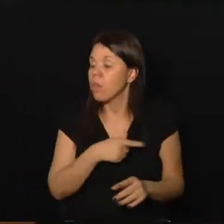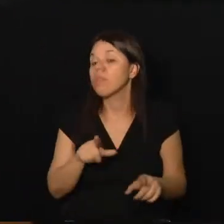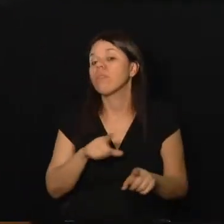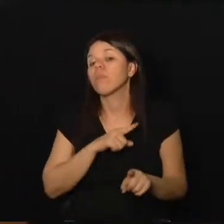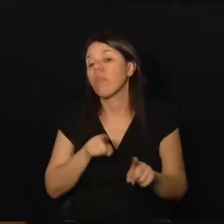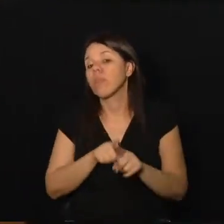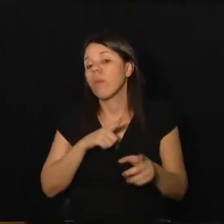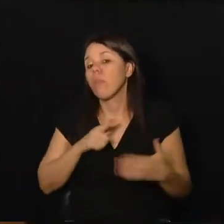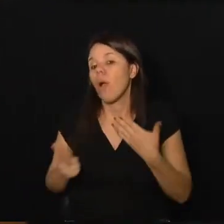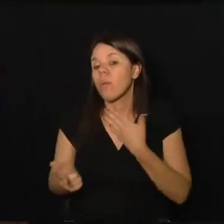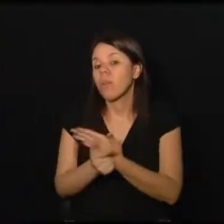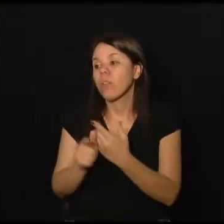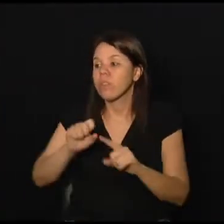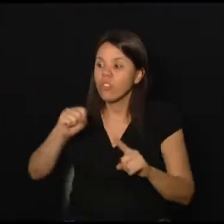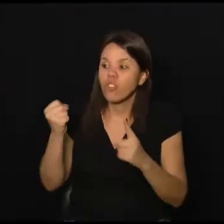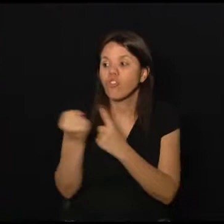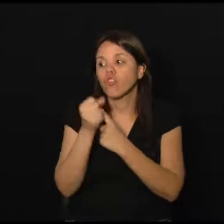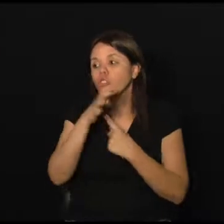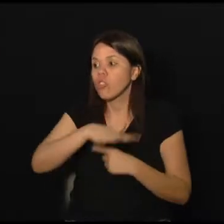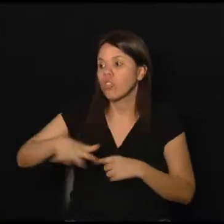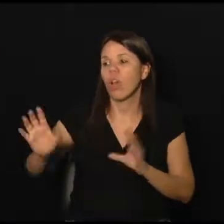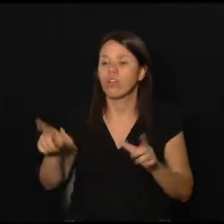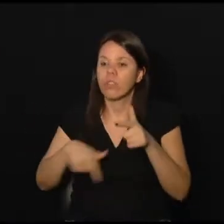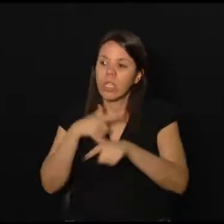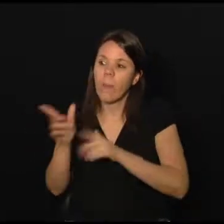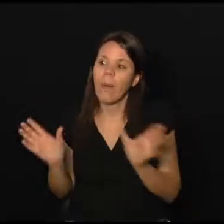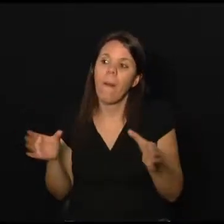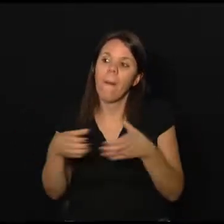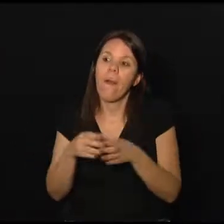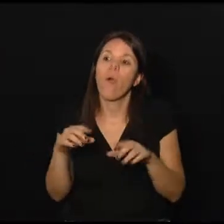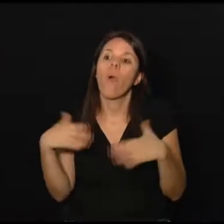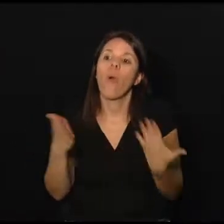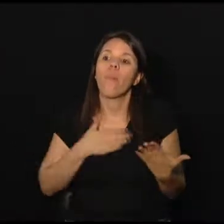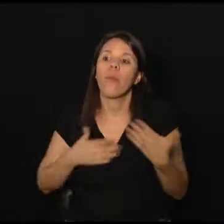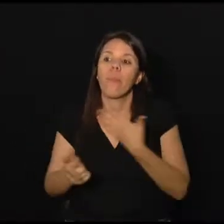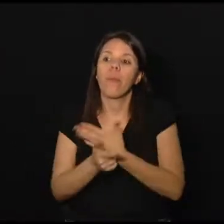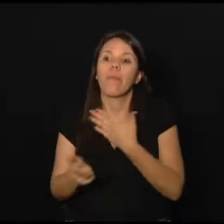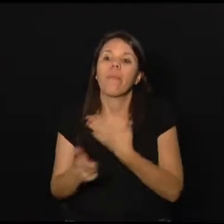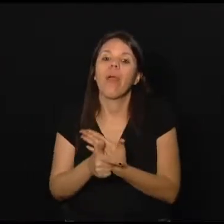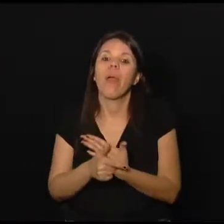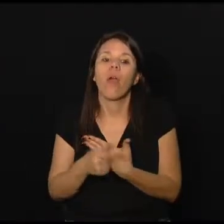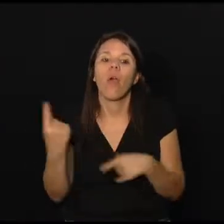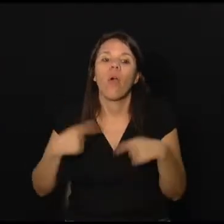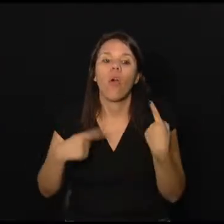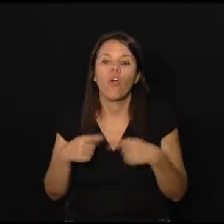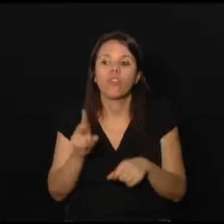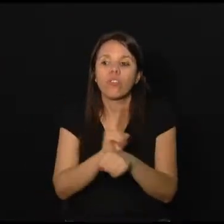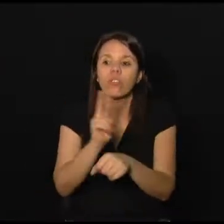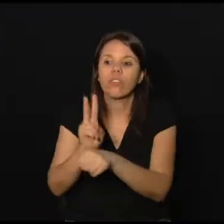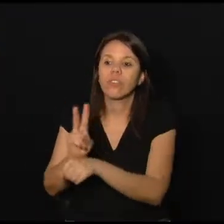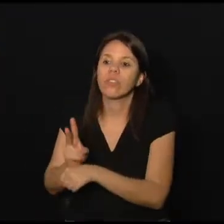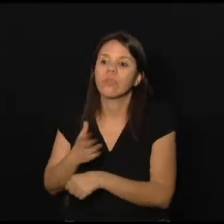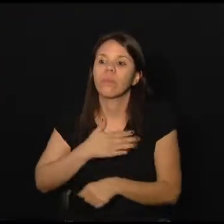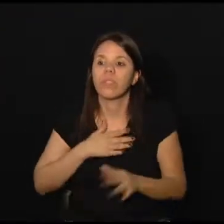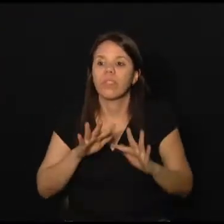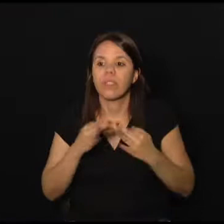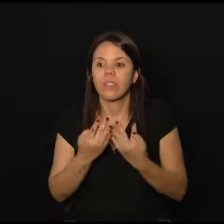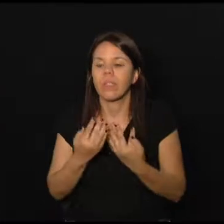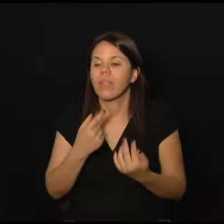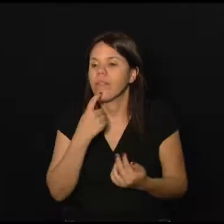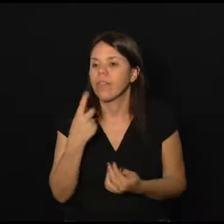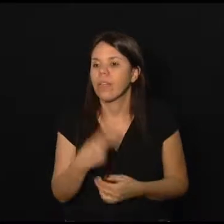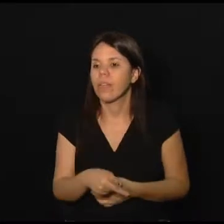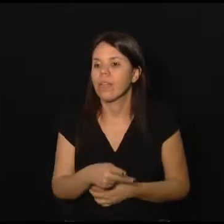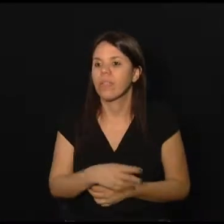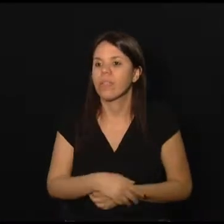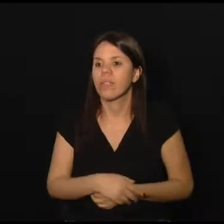um papel na sociedade, um trabalho em equipe. Qual é o meu papel político de cuidado da minha casa, Campinas, da